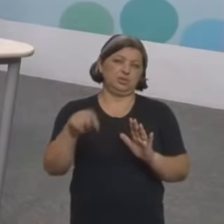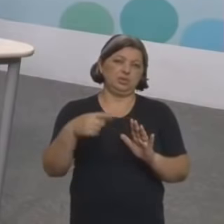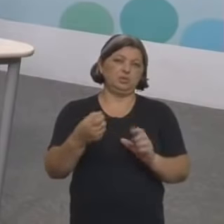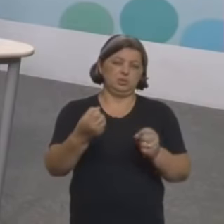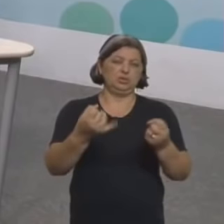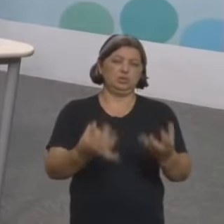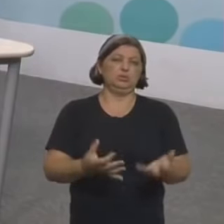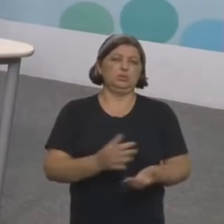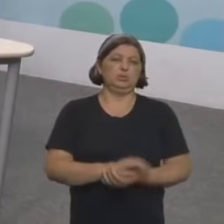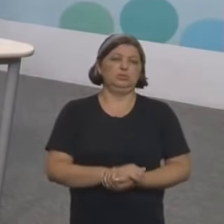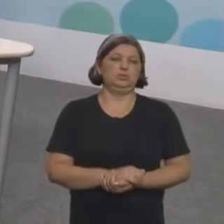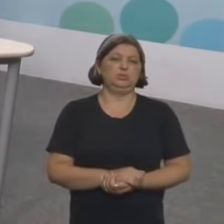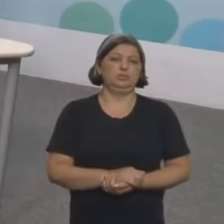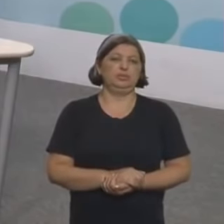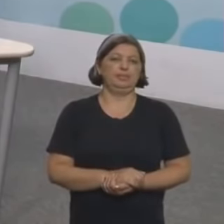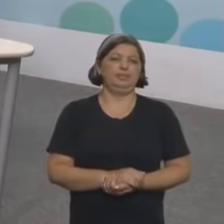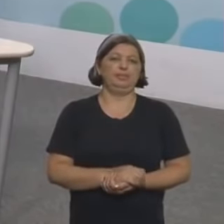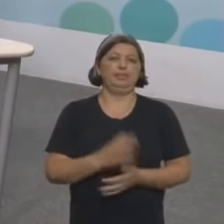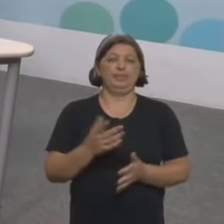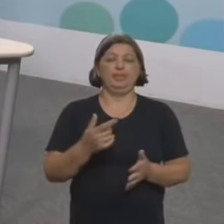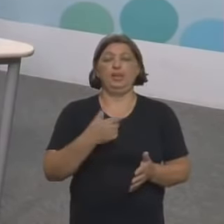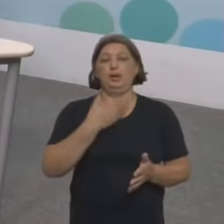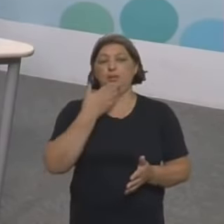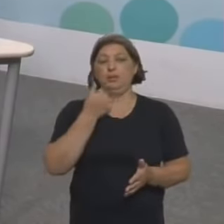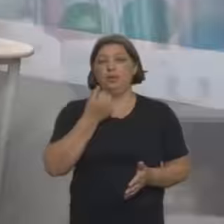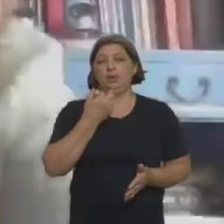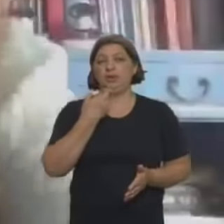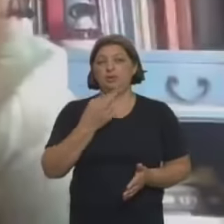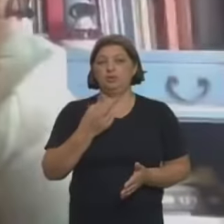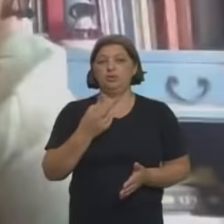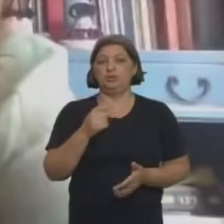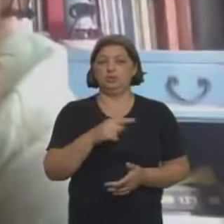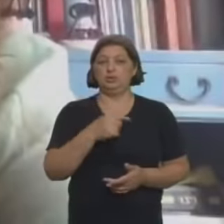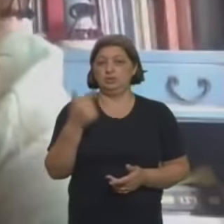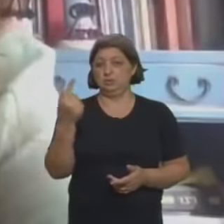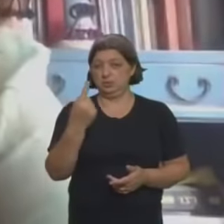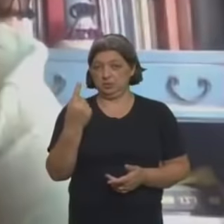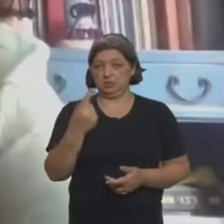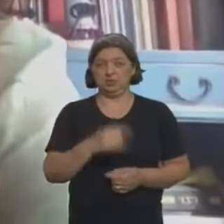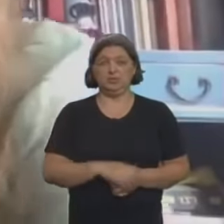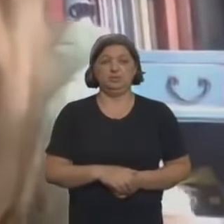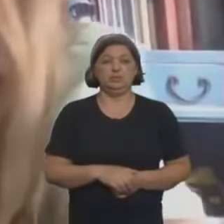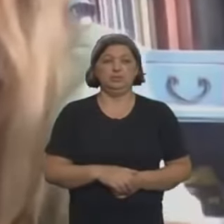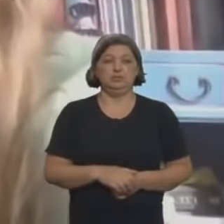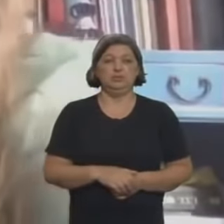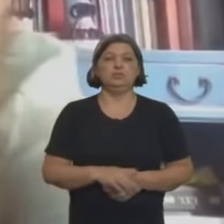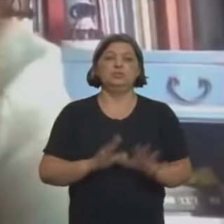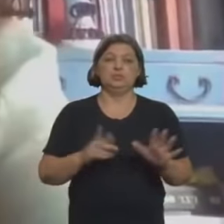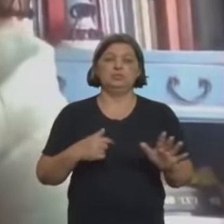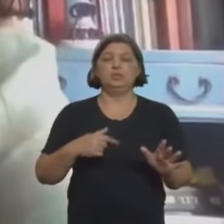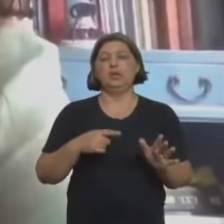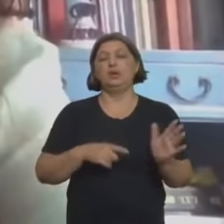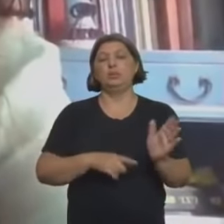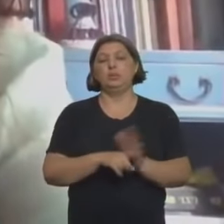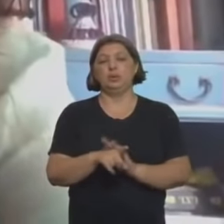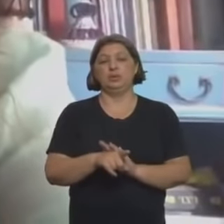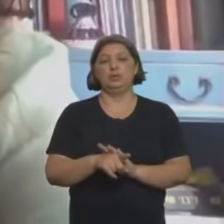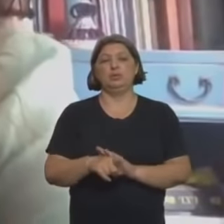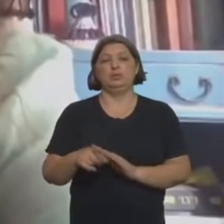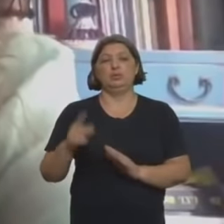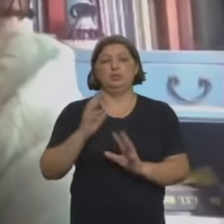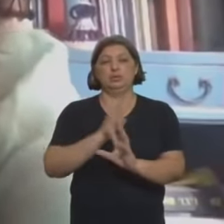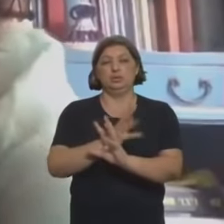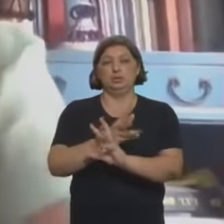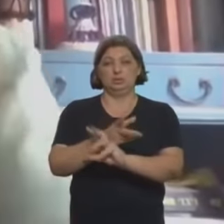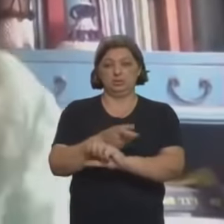falo para você. Melhor você responder essa primeiro. Tá. Não, realmente a pergunta sobre a